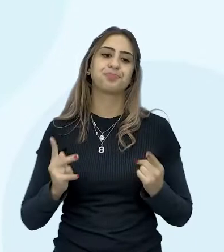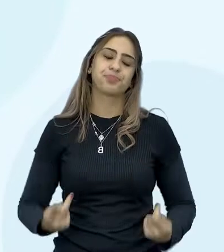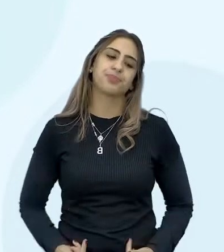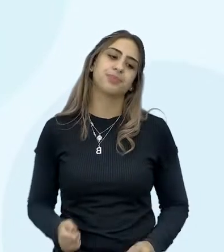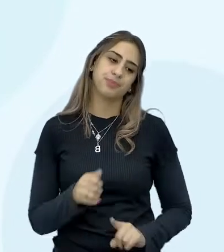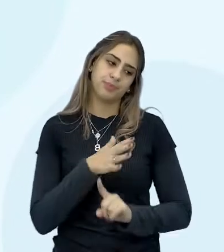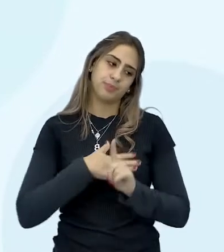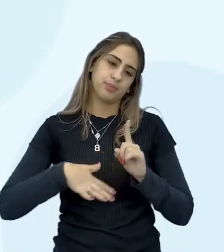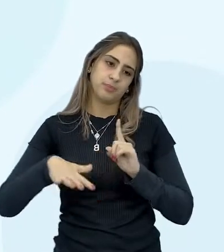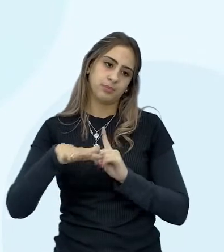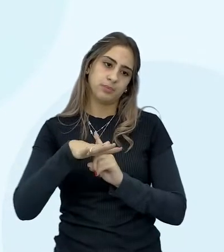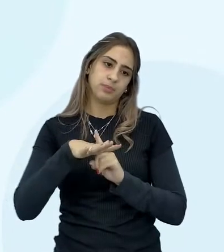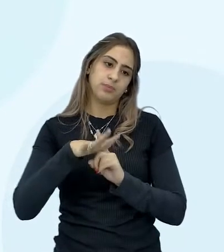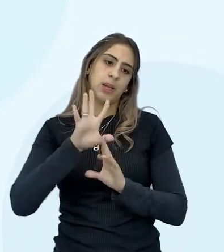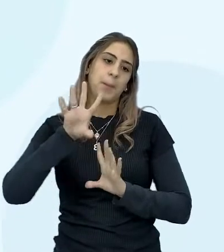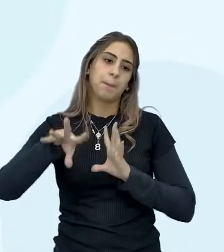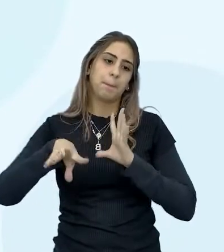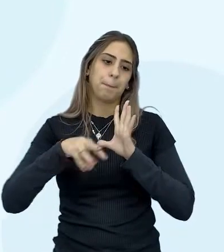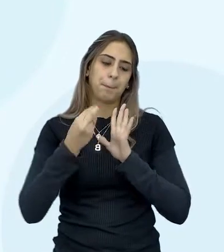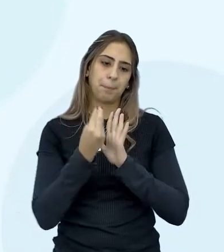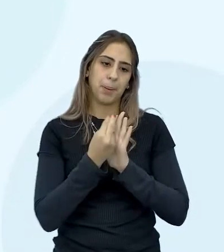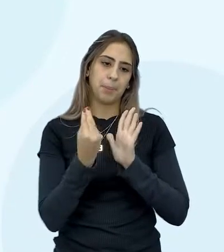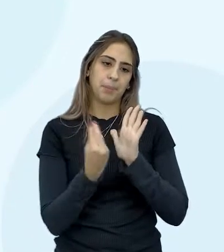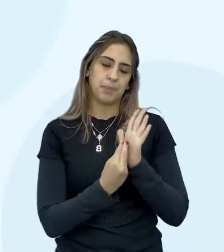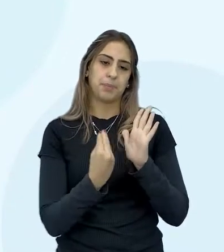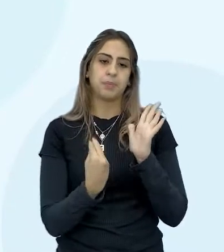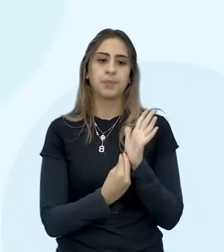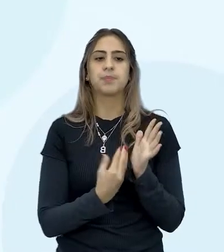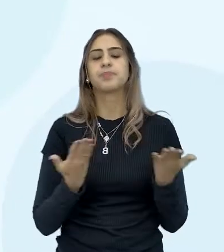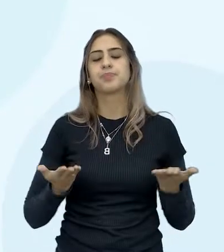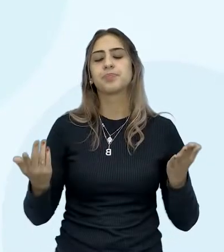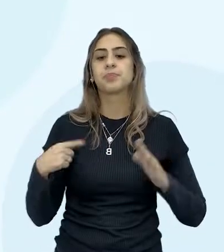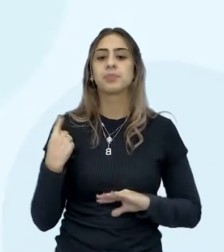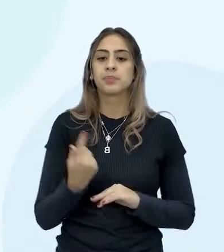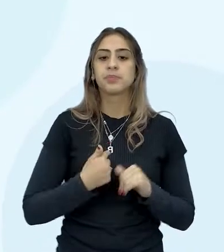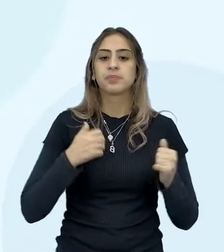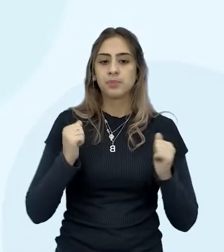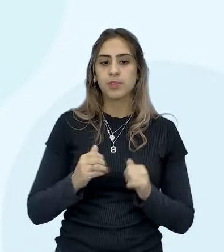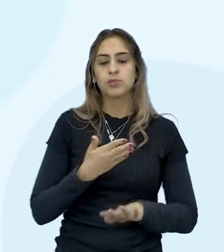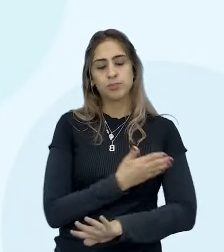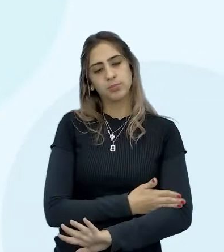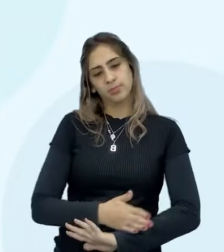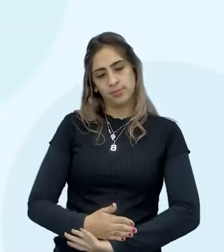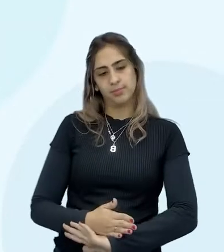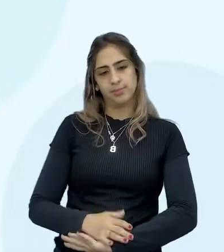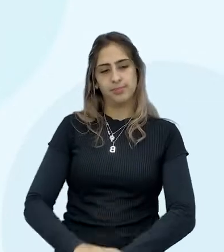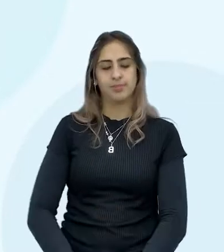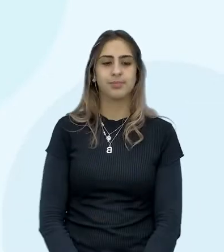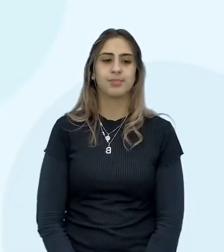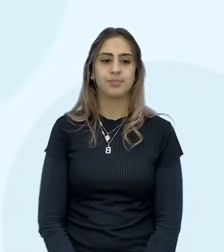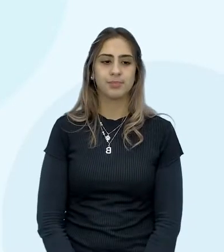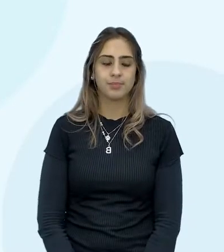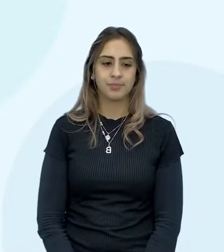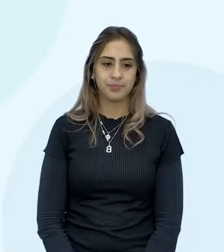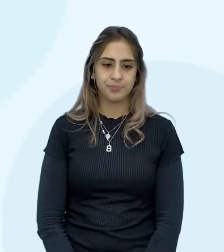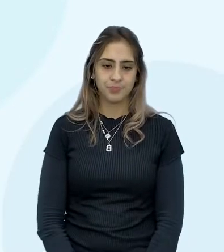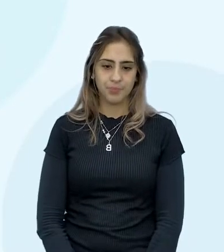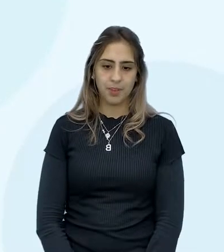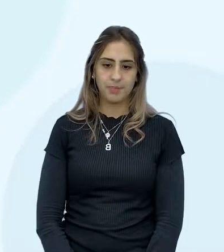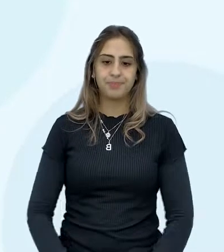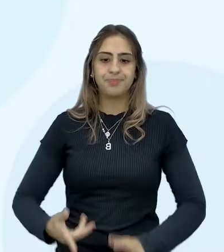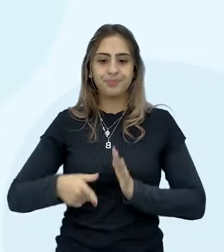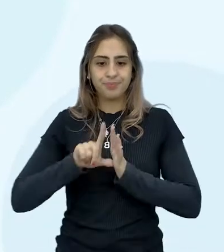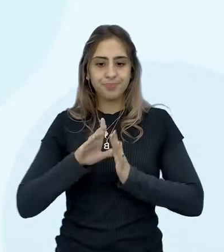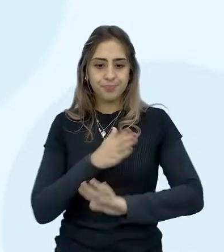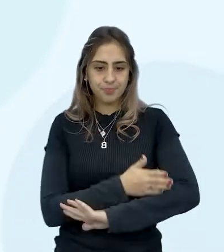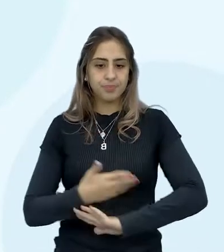sociais aplicadas. E agora a gente já pode dar o start. Antes de dar o